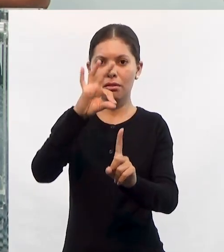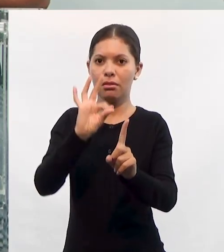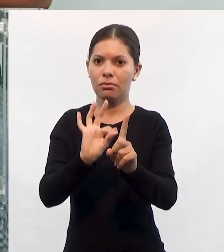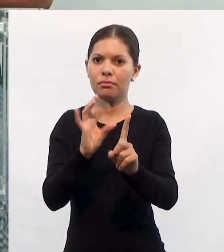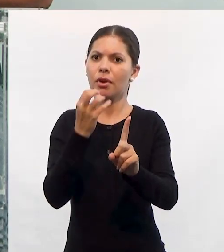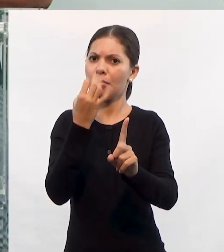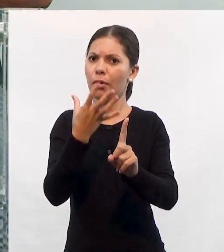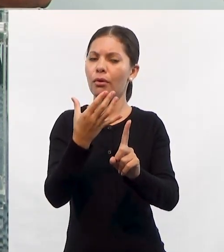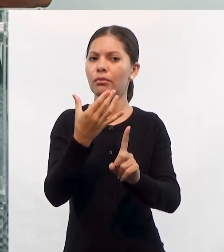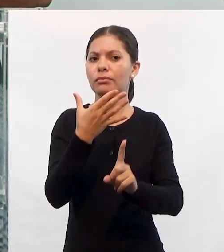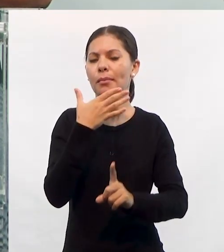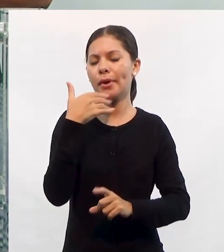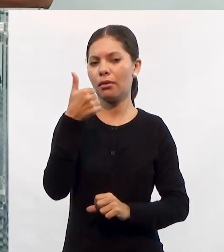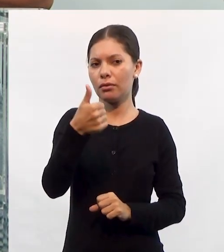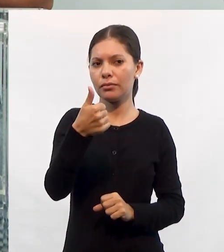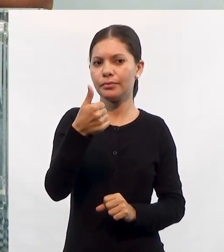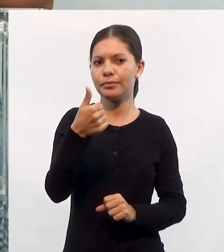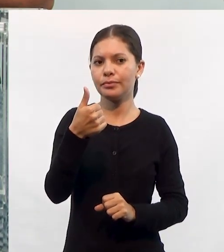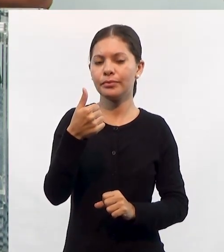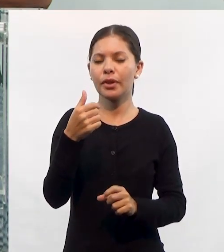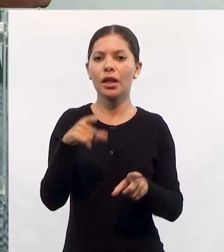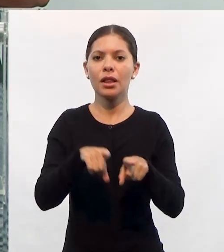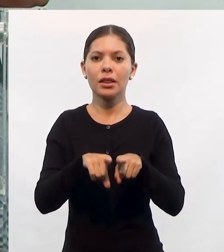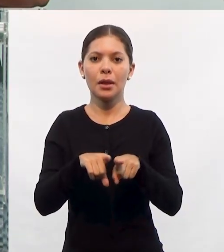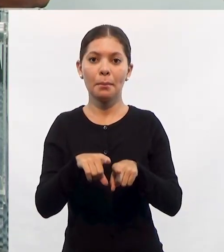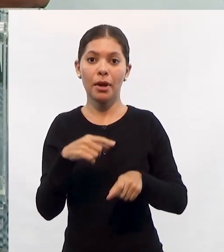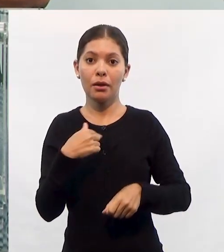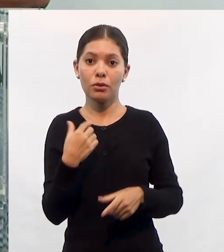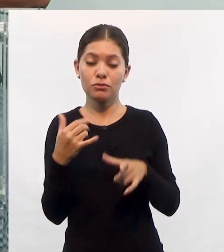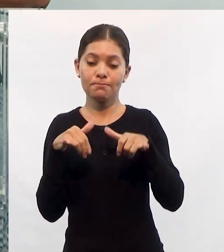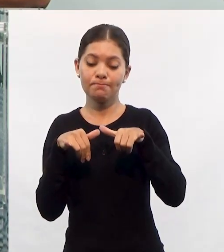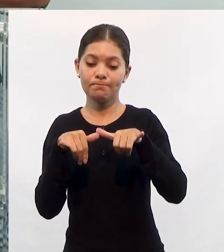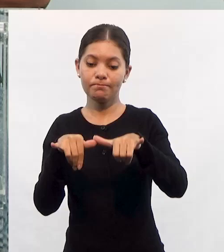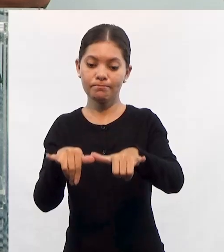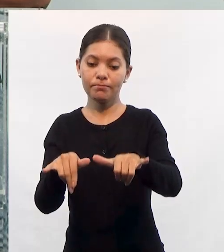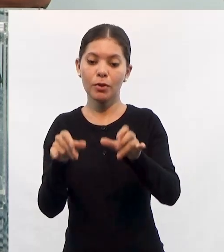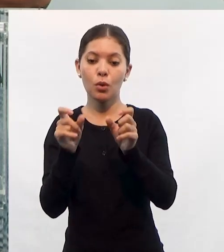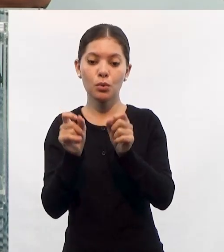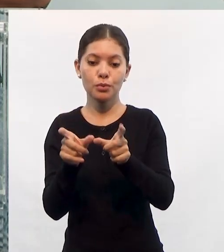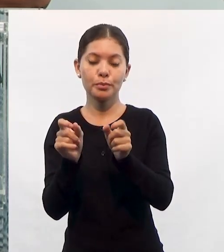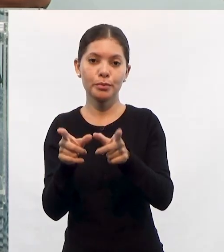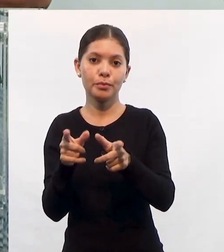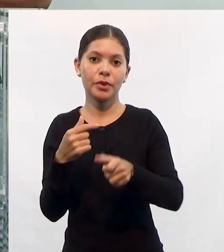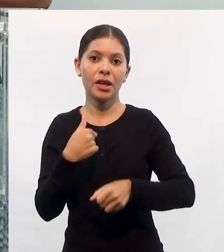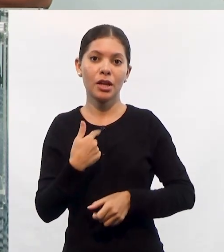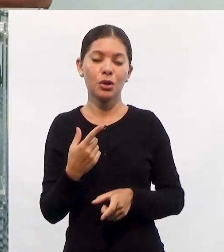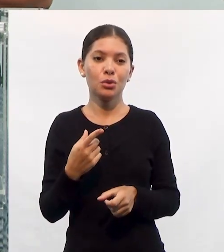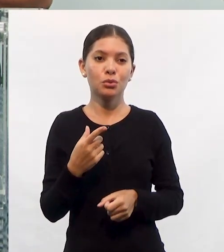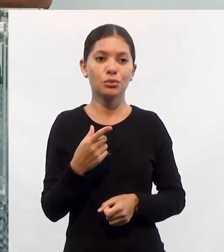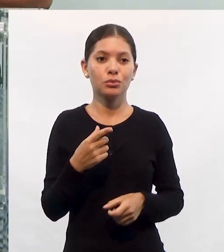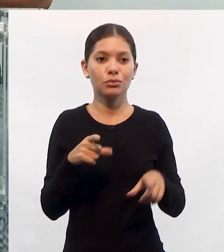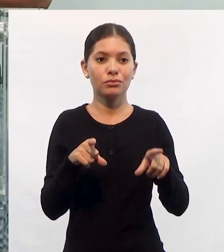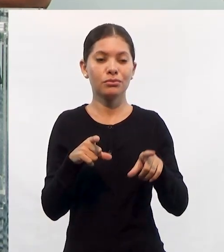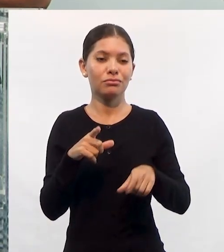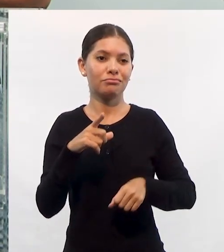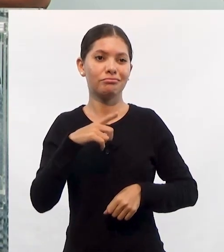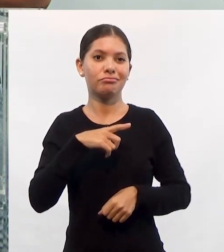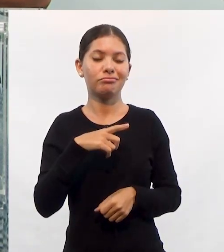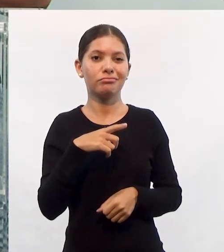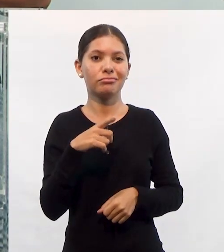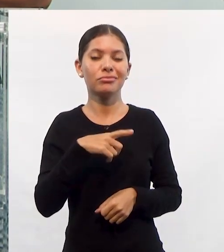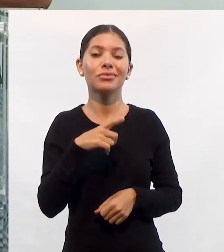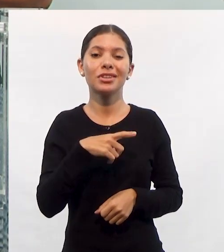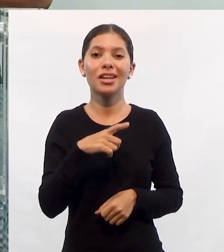com frete. Temos que considerar nosso mercado consumidor também. Se eu tenho um mercado consumidor